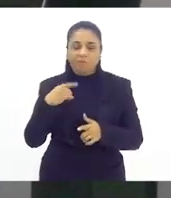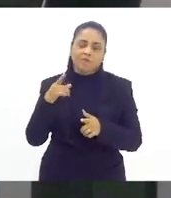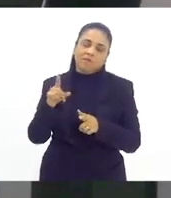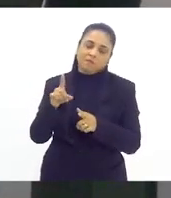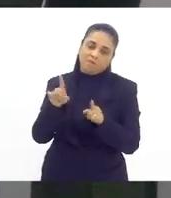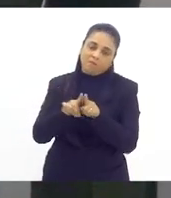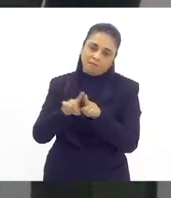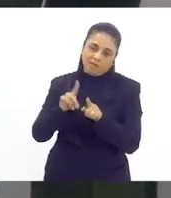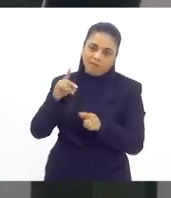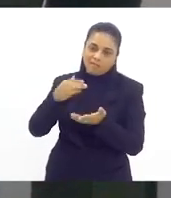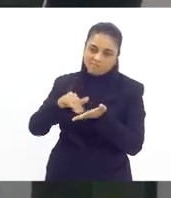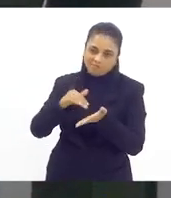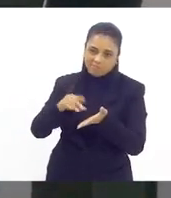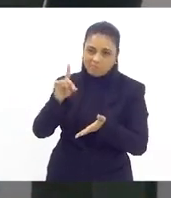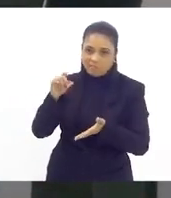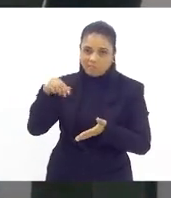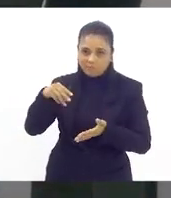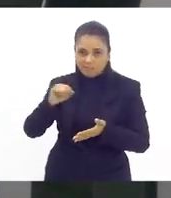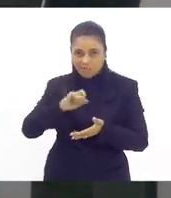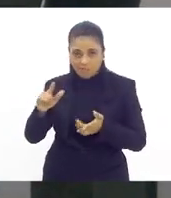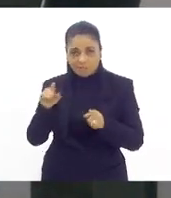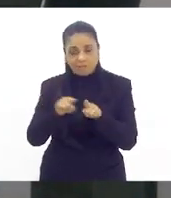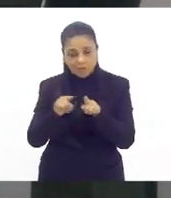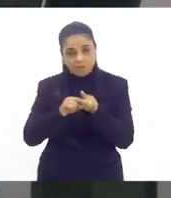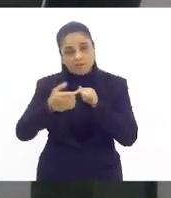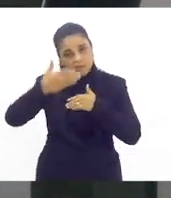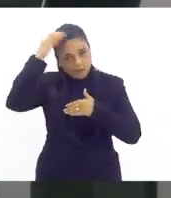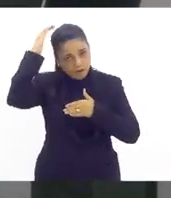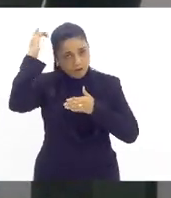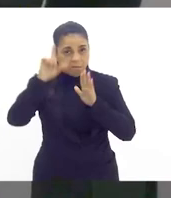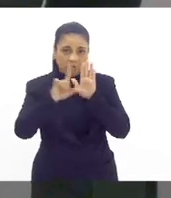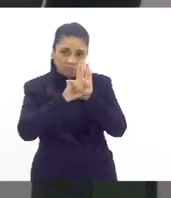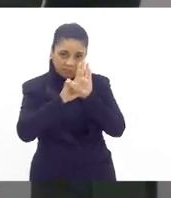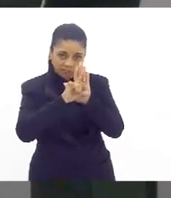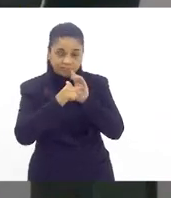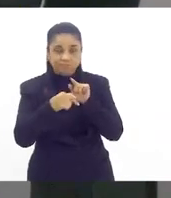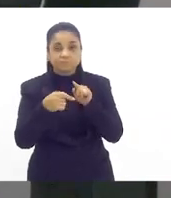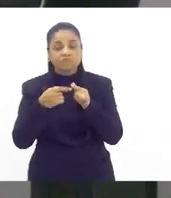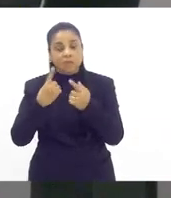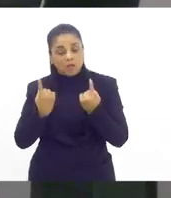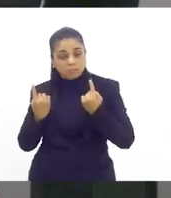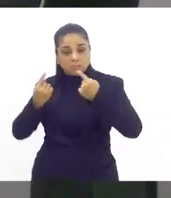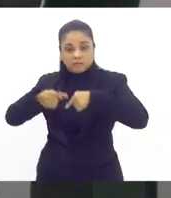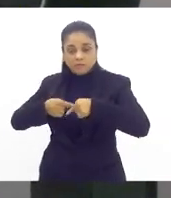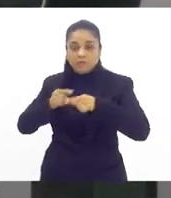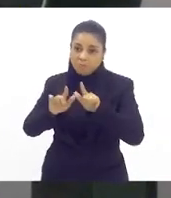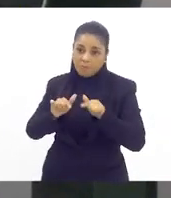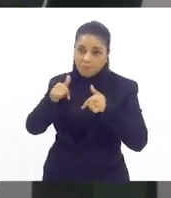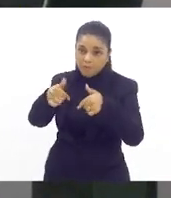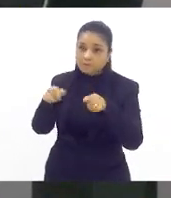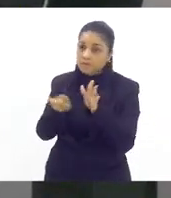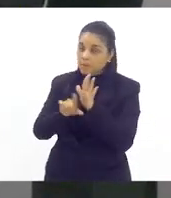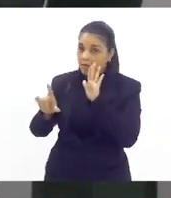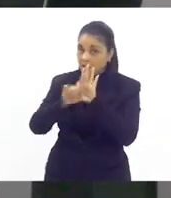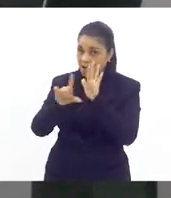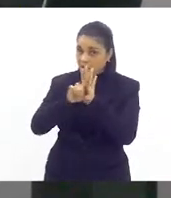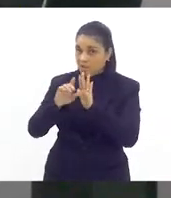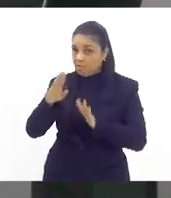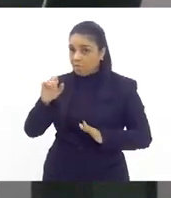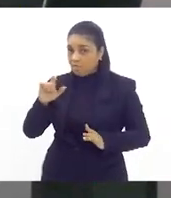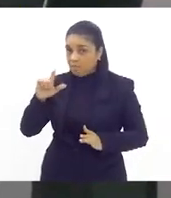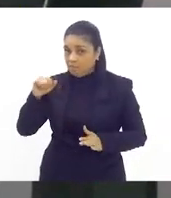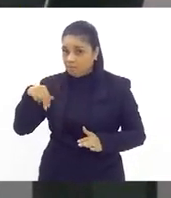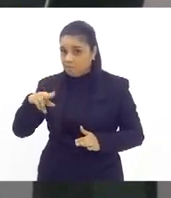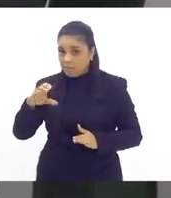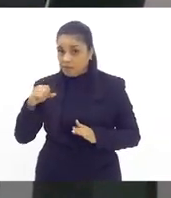uma questão muito séria que tá na Paulo Gustavo e é Um Desafio que a gente vai ter que enfrentar e para Aldir Blank também os